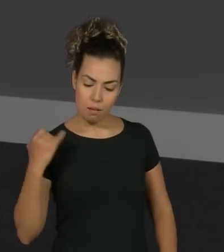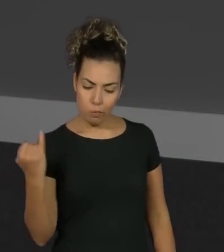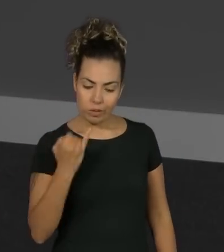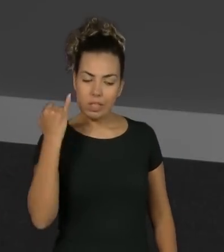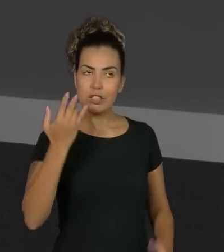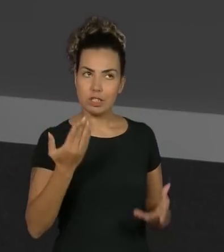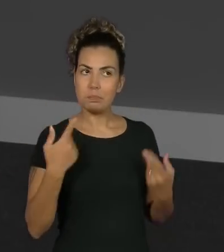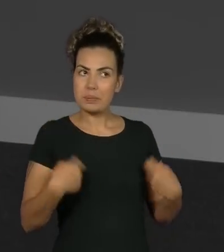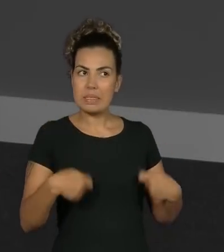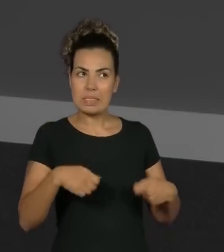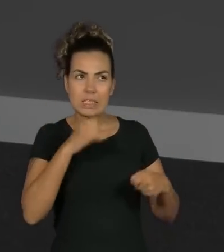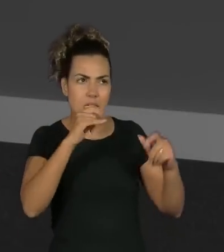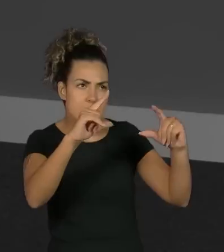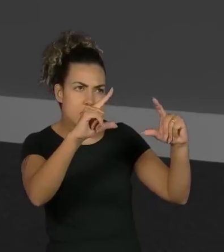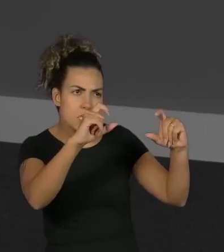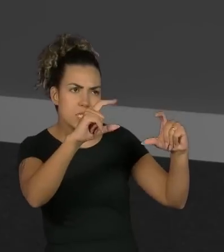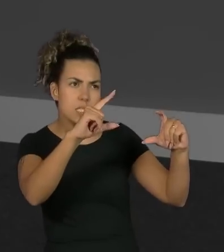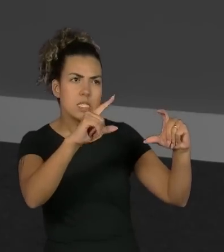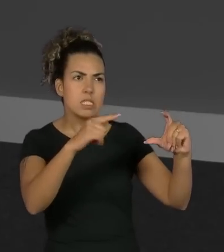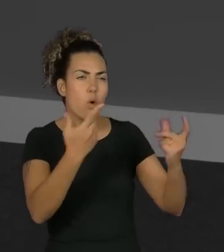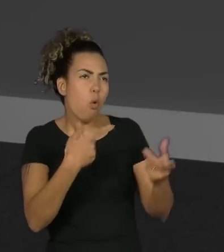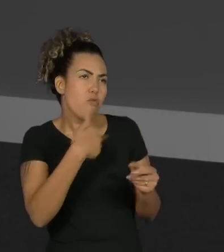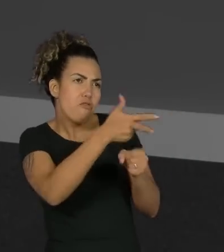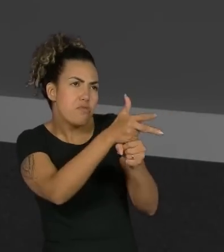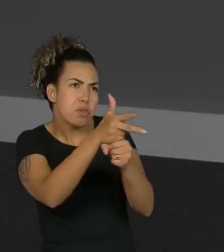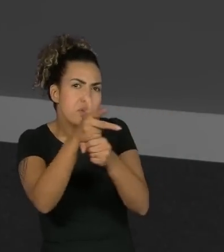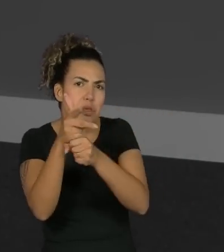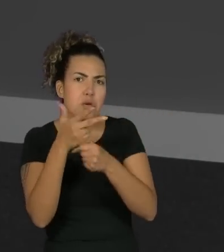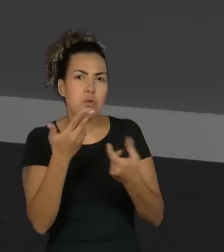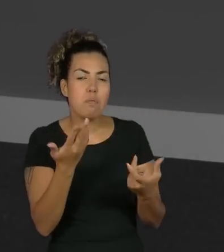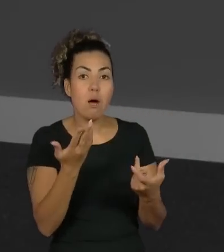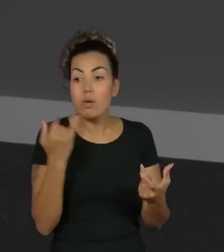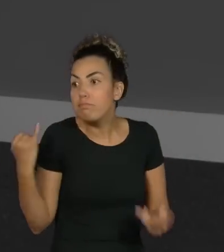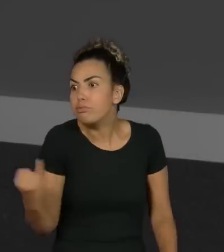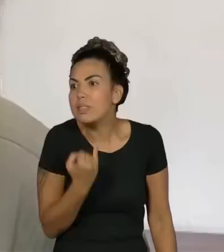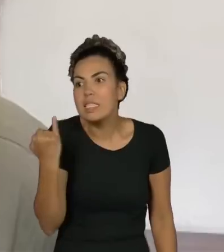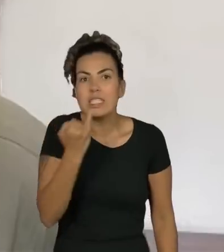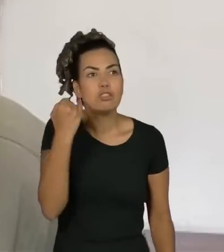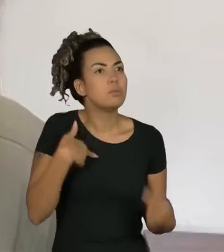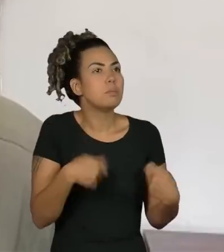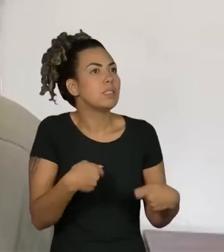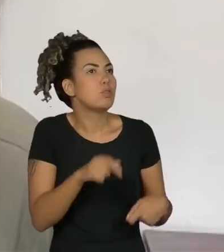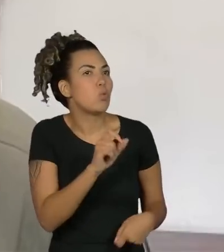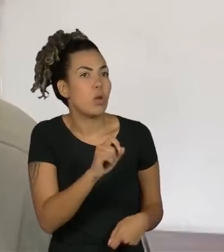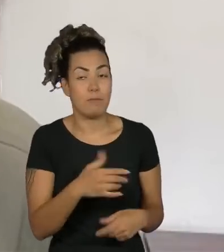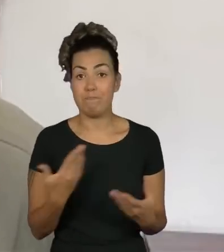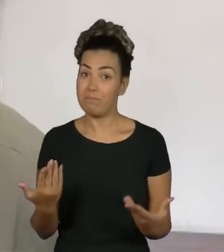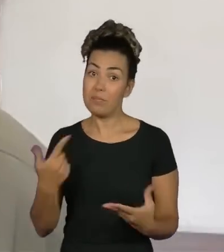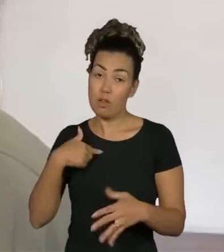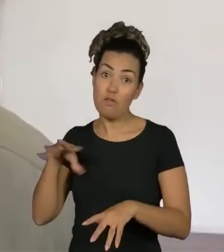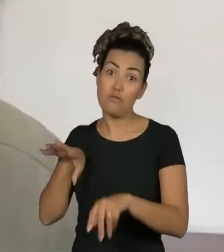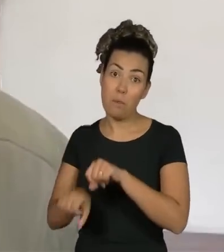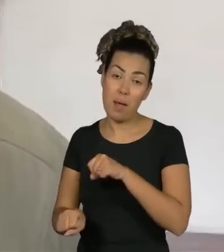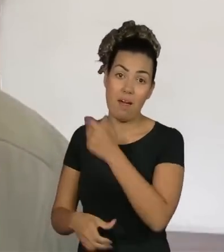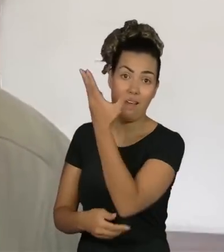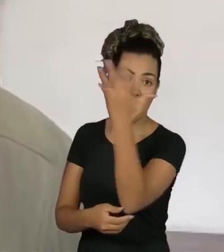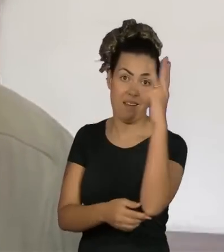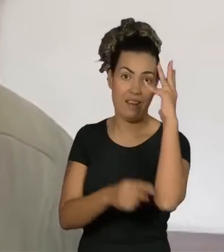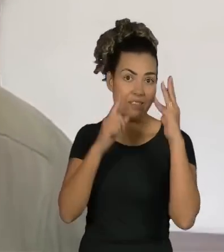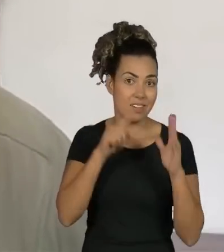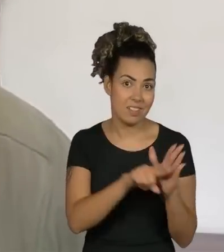fotografia, uma boa filmagem quando você está num ambiente natural? A minha formação como ecólogo me ajuda muito a